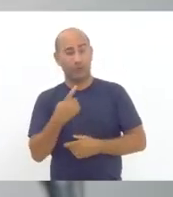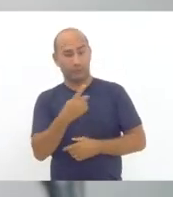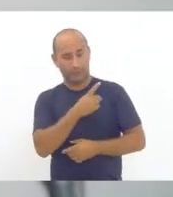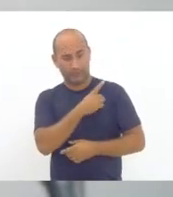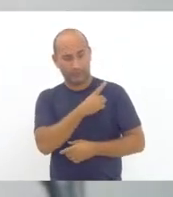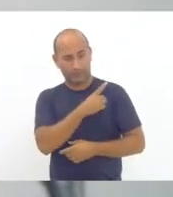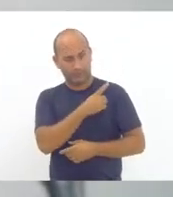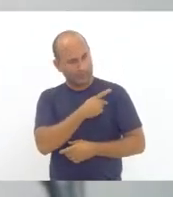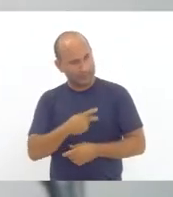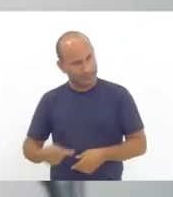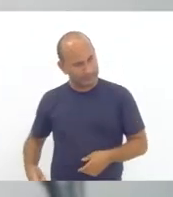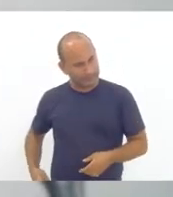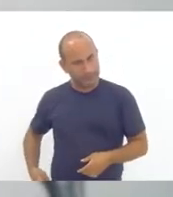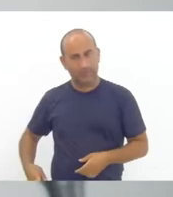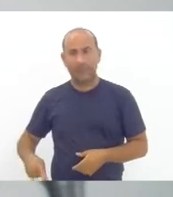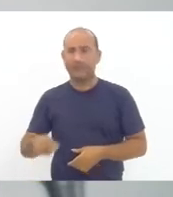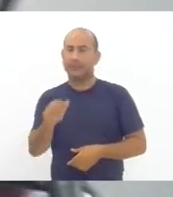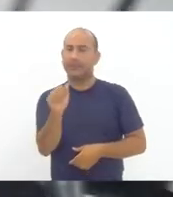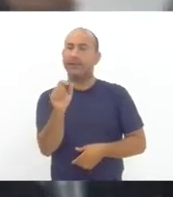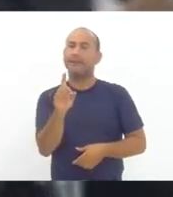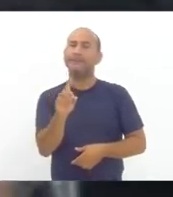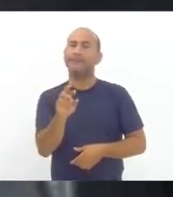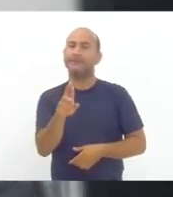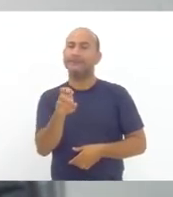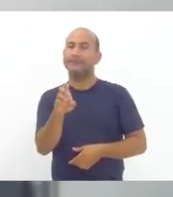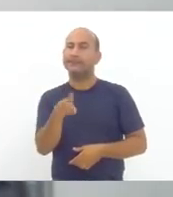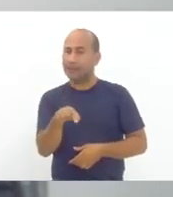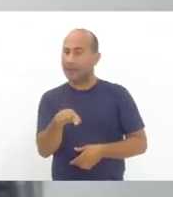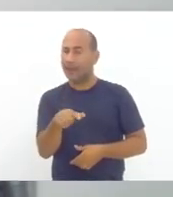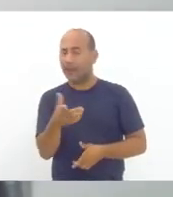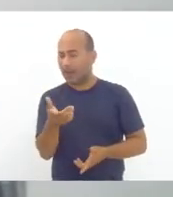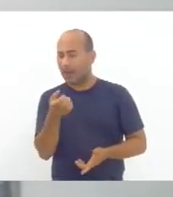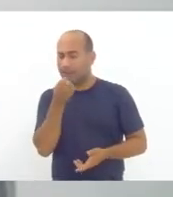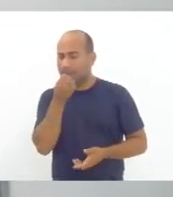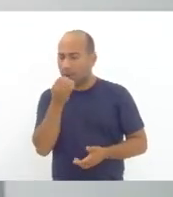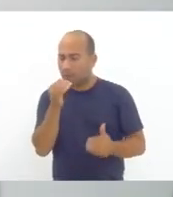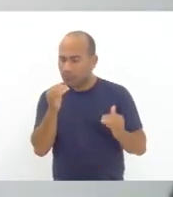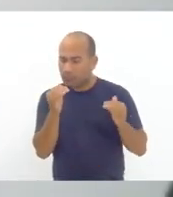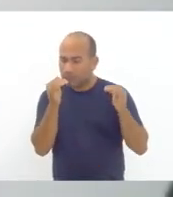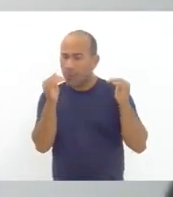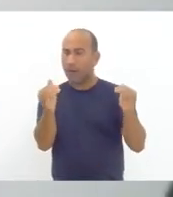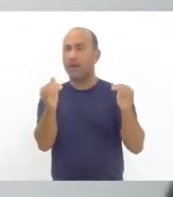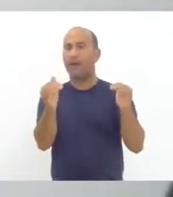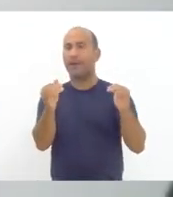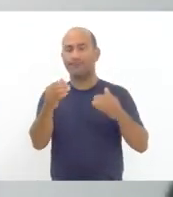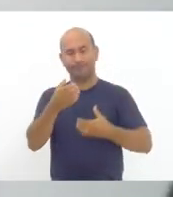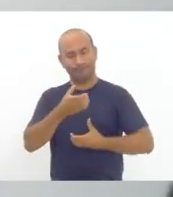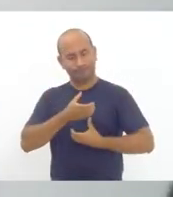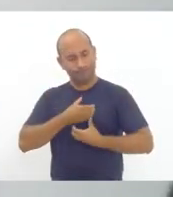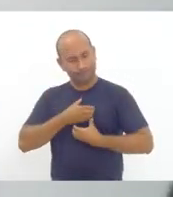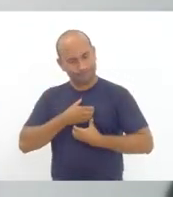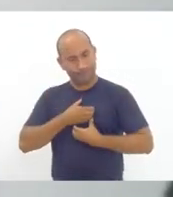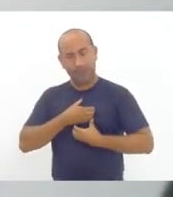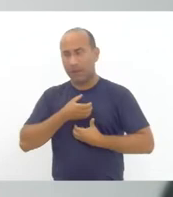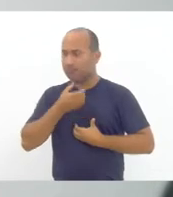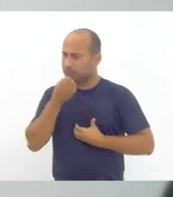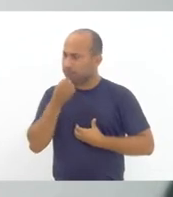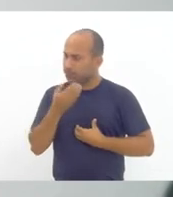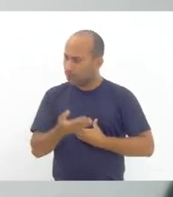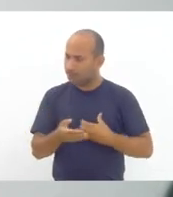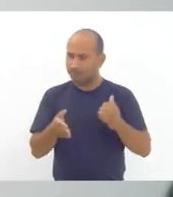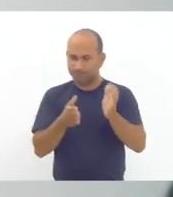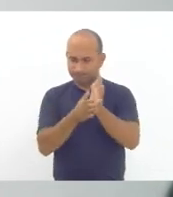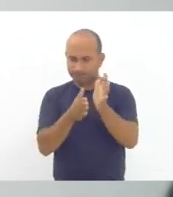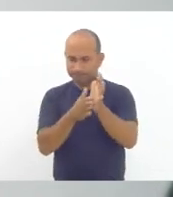Siciliano É uma honra e acho que é merecidíssima essa medalha essa homenagem segundo